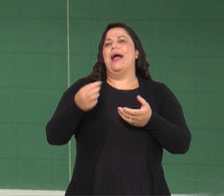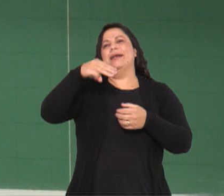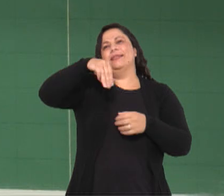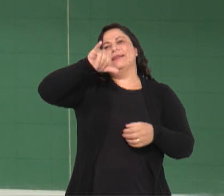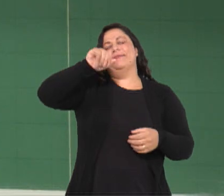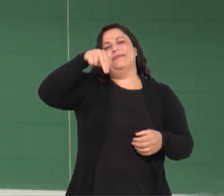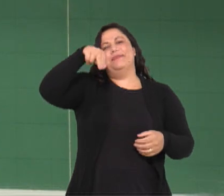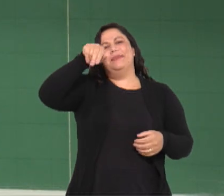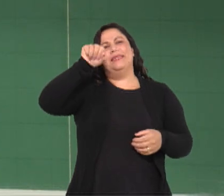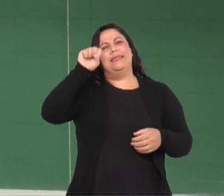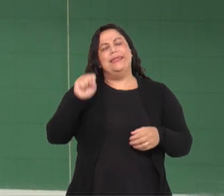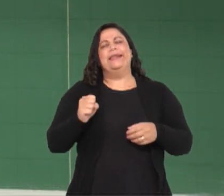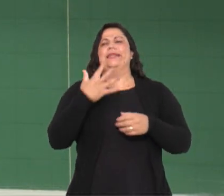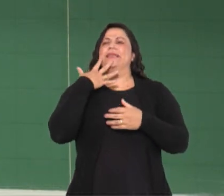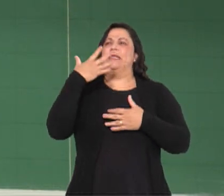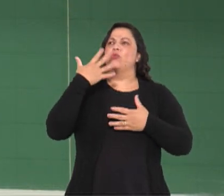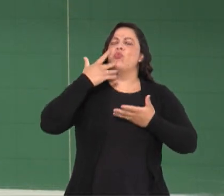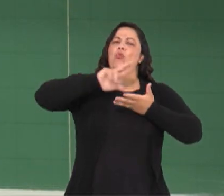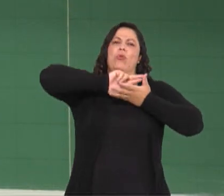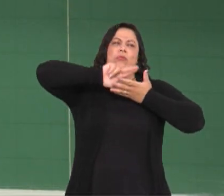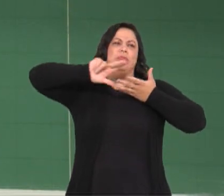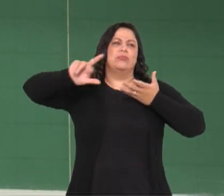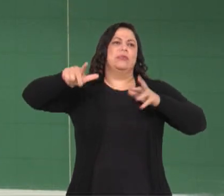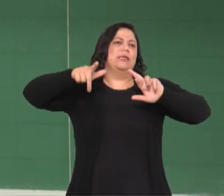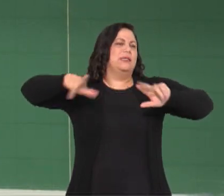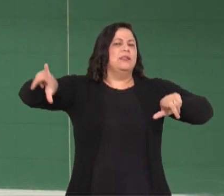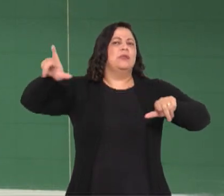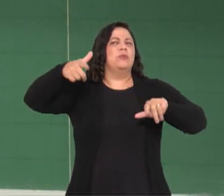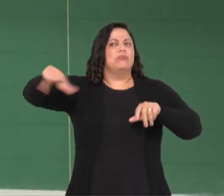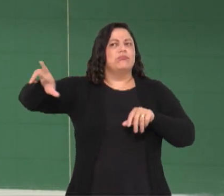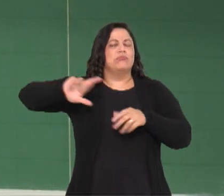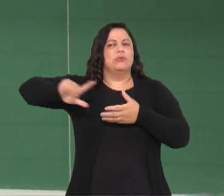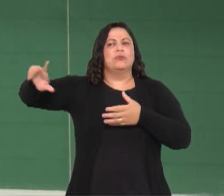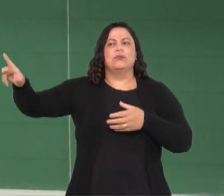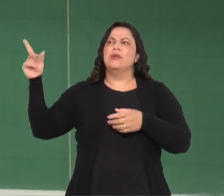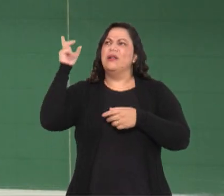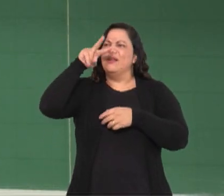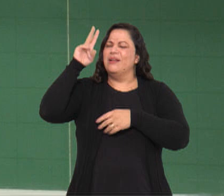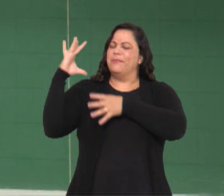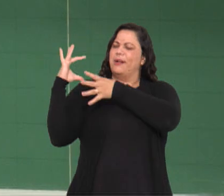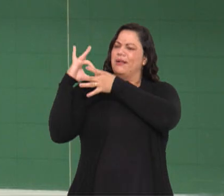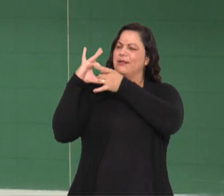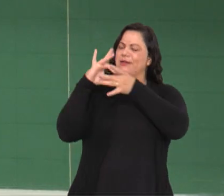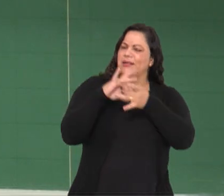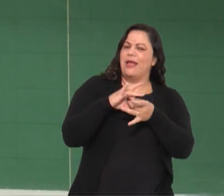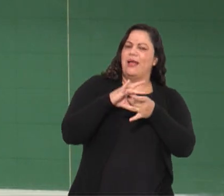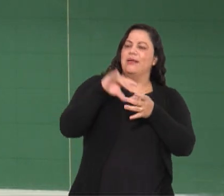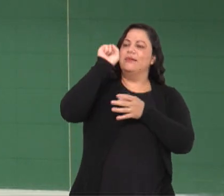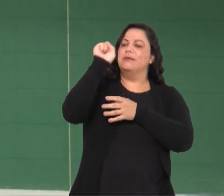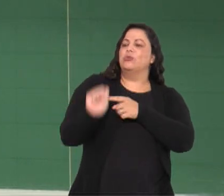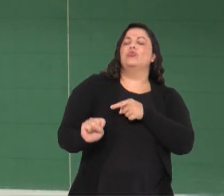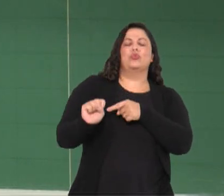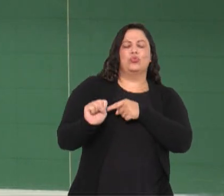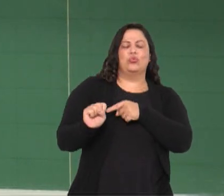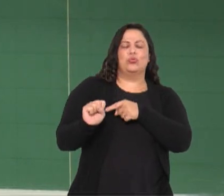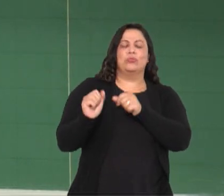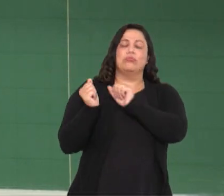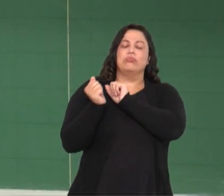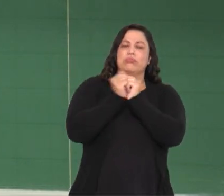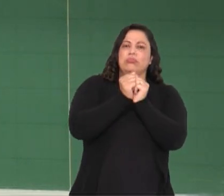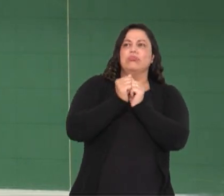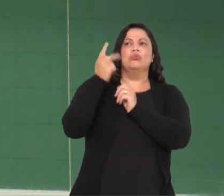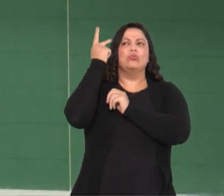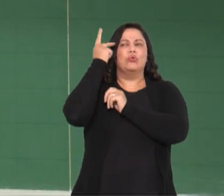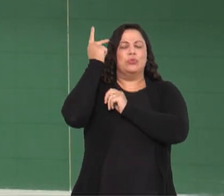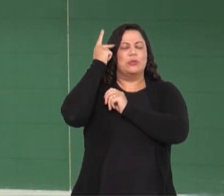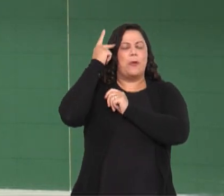do tropeirismo, né? Então, ela ligava aí a região sul do Brasil com toda a região sudeste ali, né? E